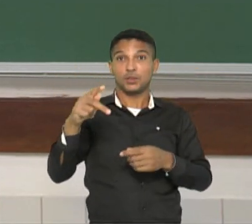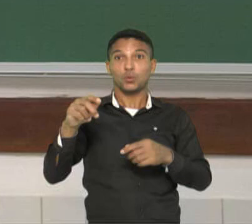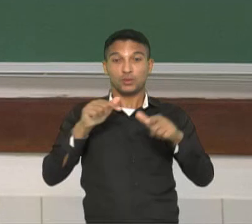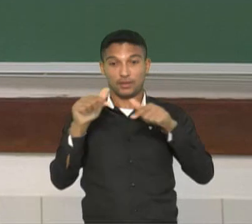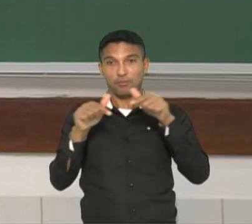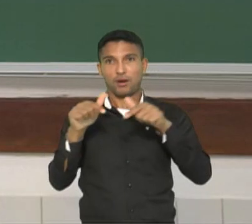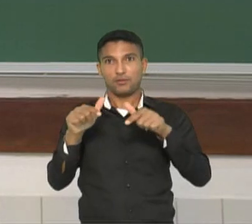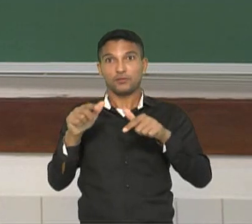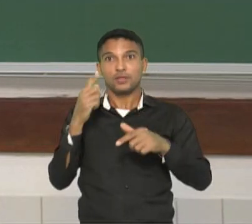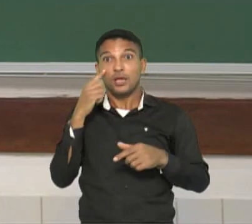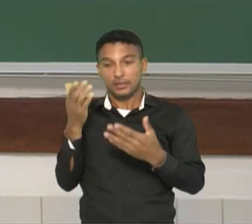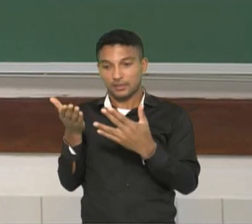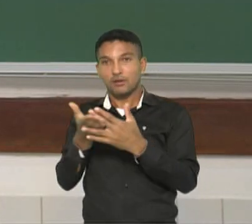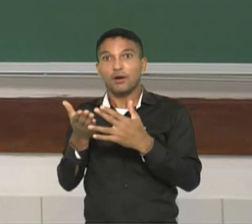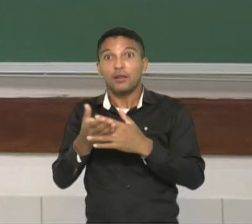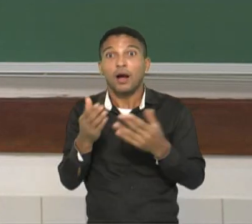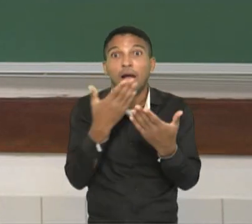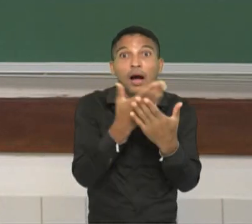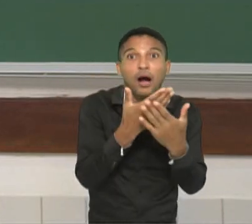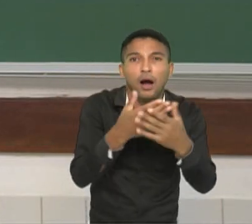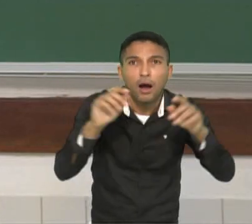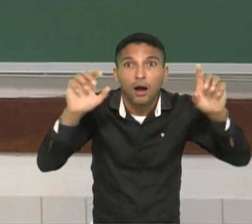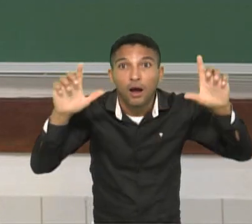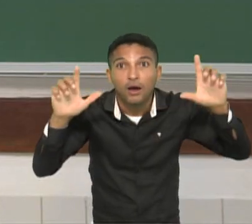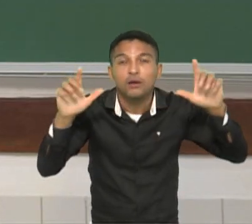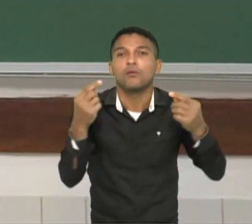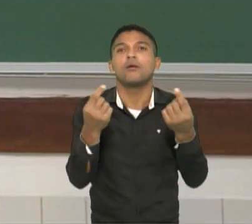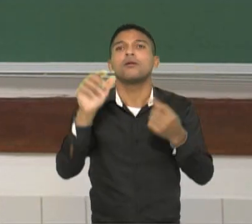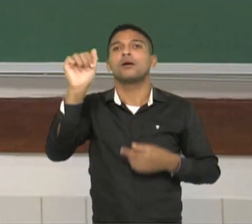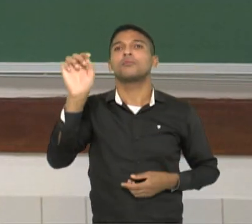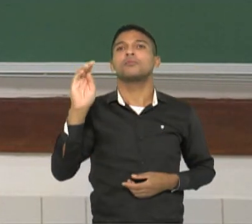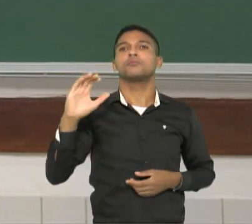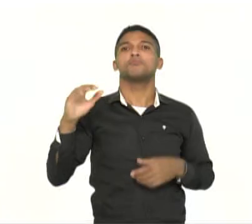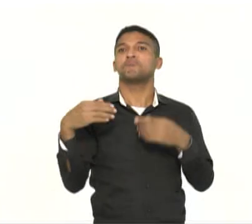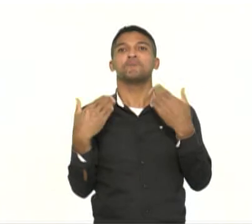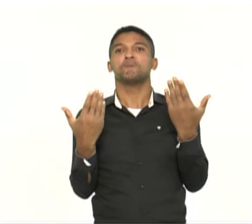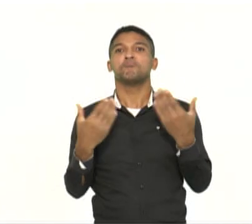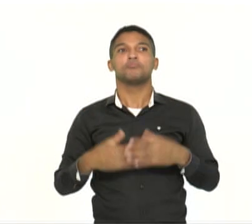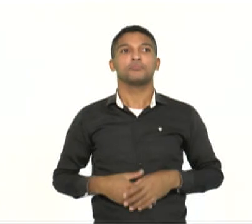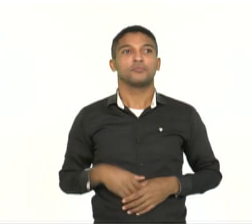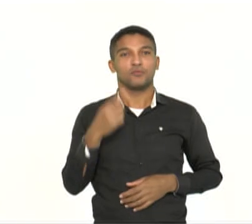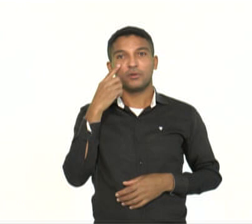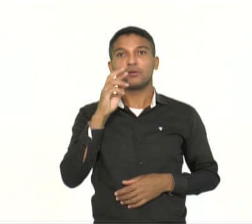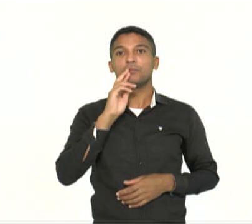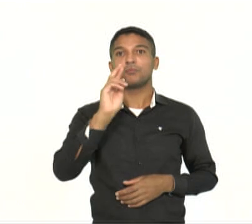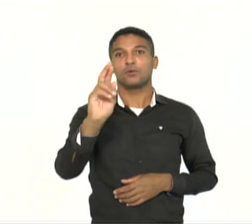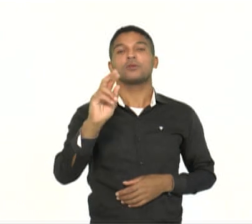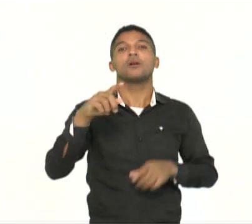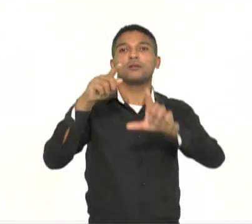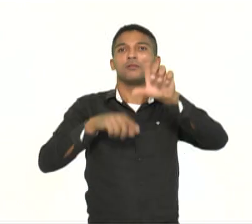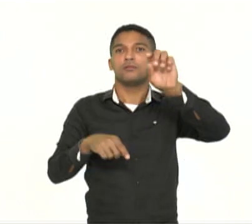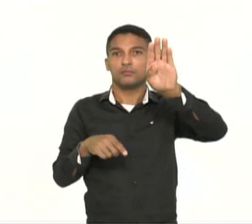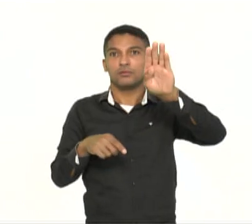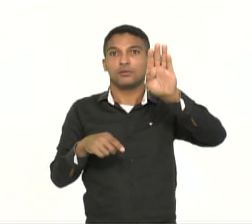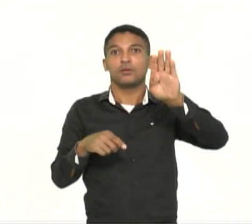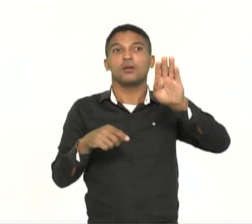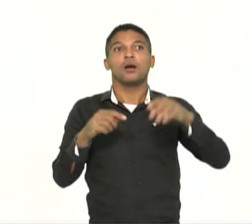acompanhando a Aula Paraná, o que você acha aí? Letra A, letra B ou letra C? Lá na tela a resposta para você, letra